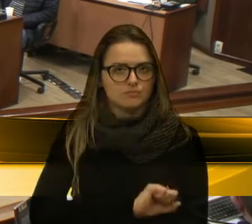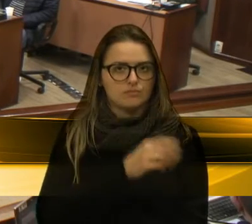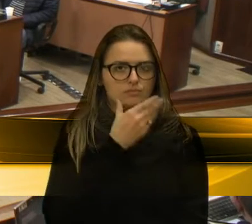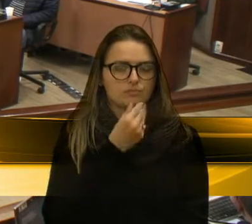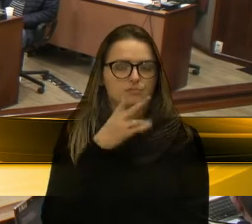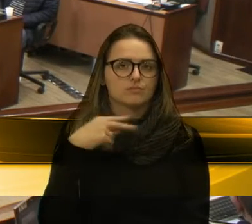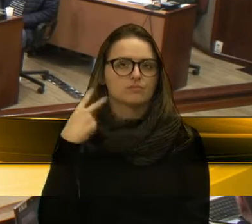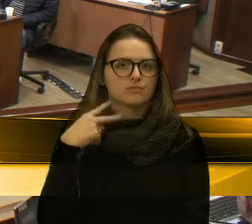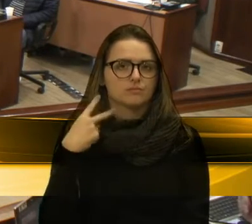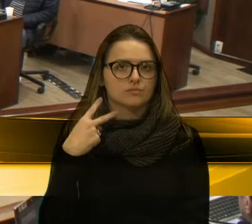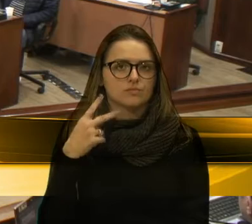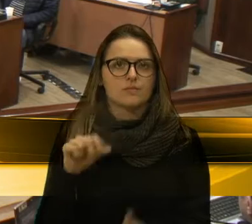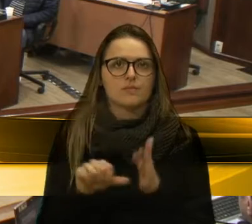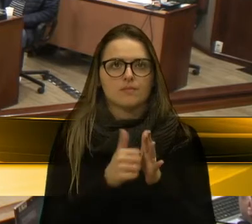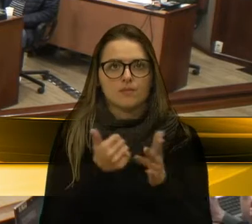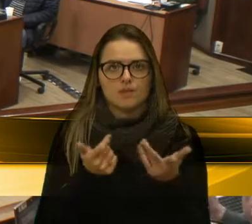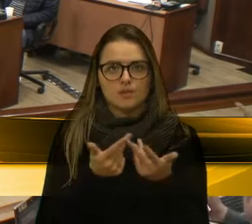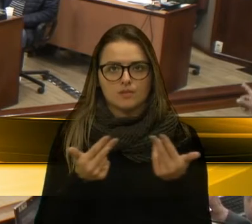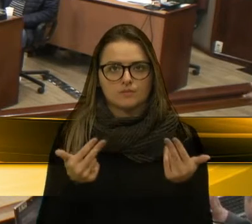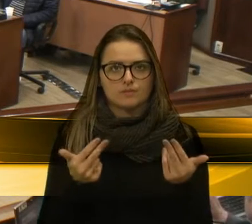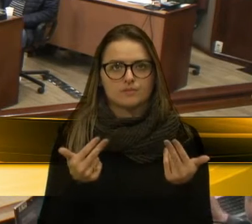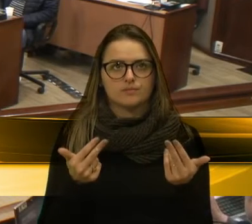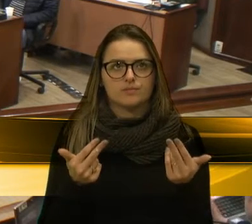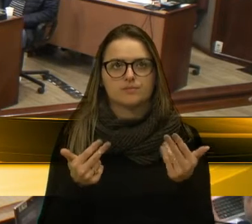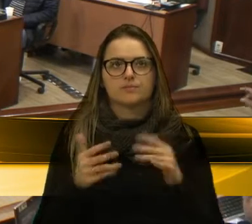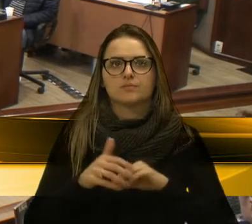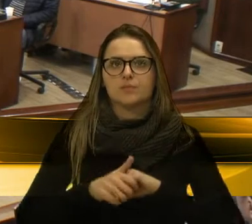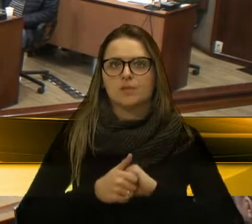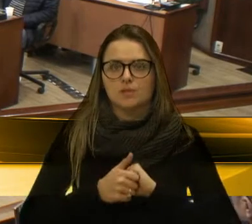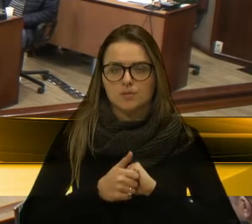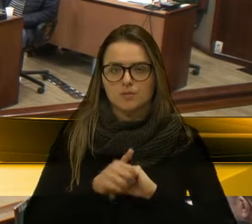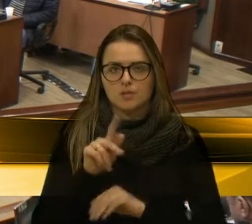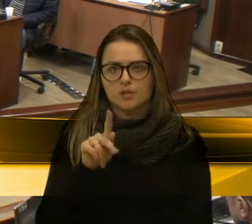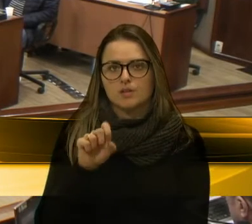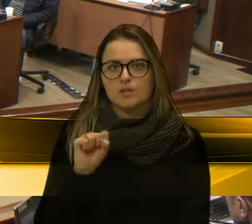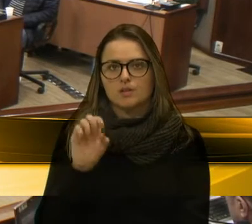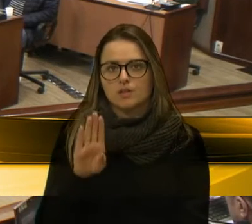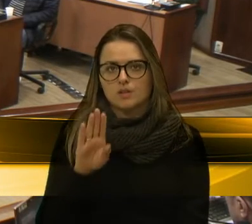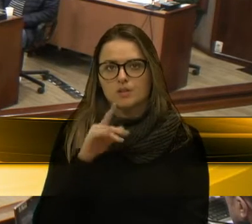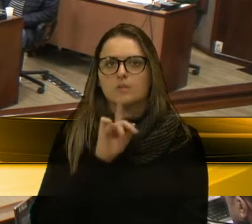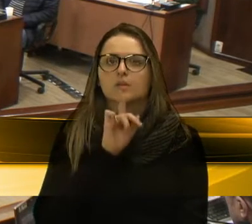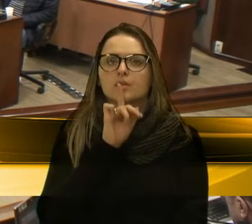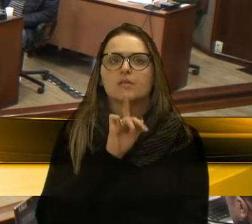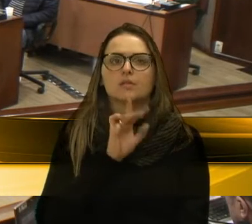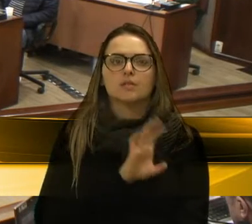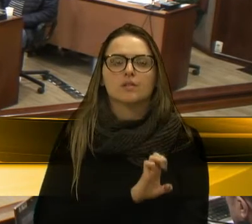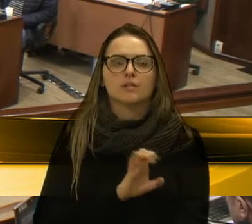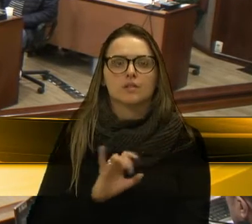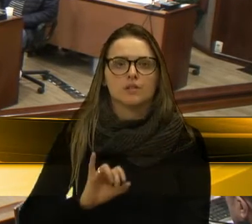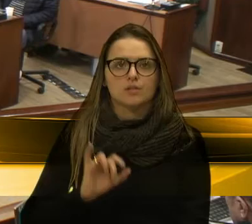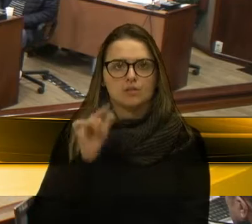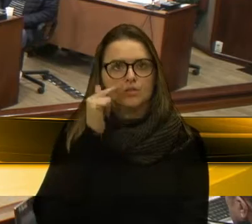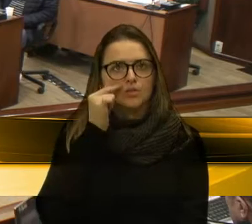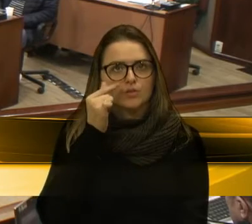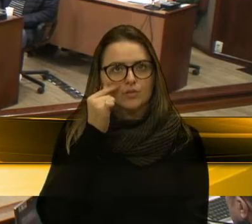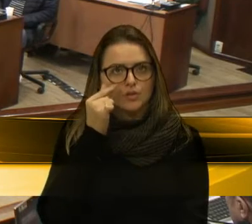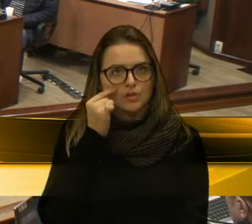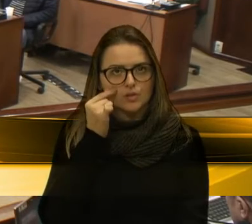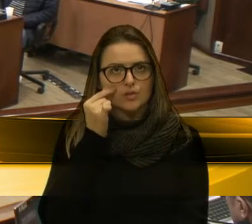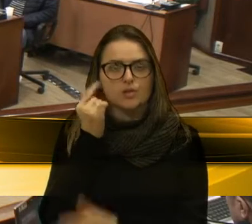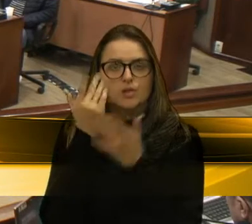vereadores primeiramente complementar a bancada do psb vereador alberto contador de carregador frisson por esse